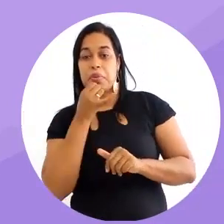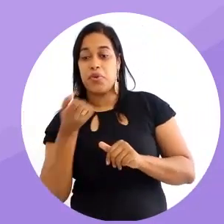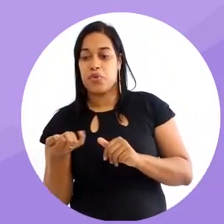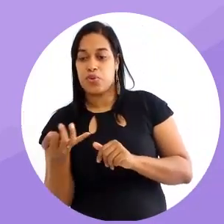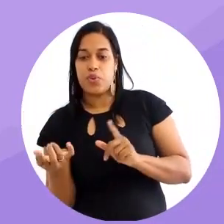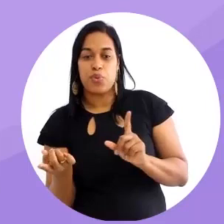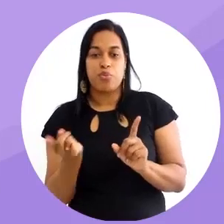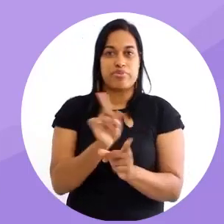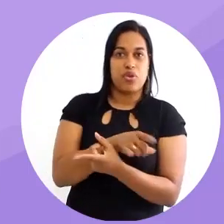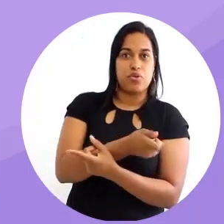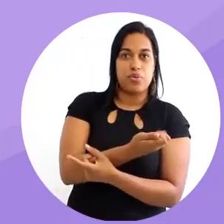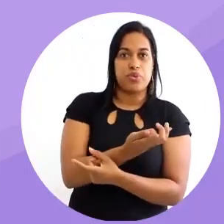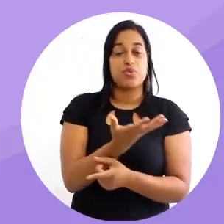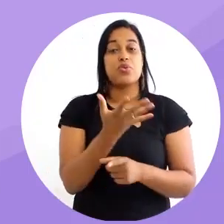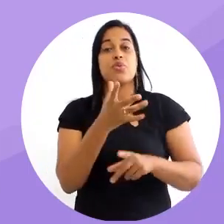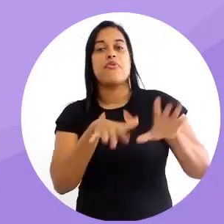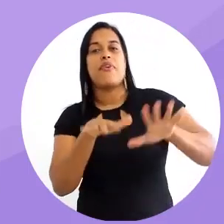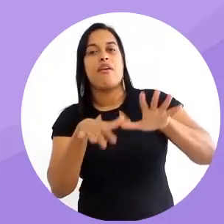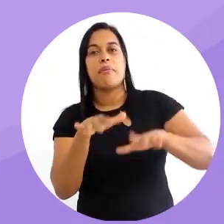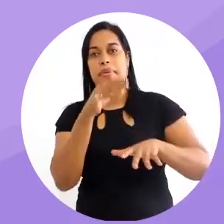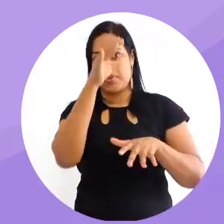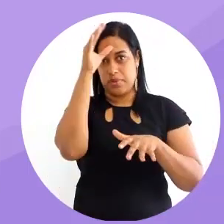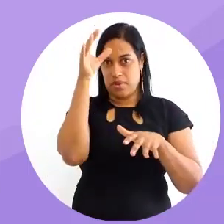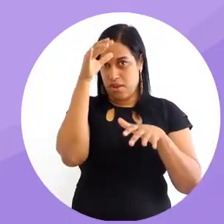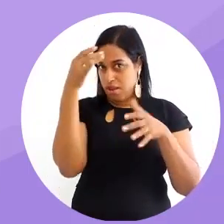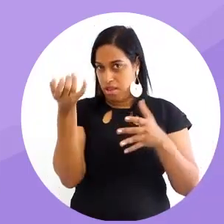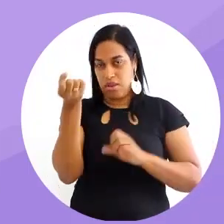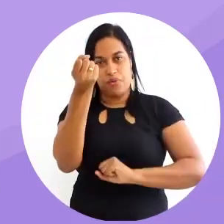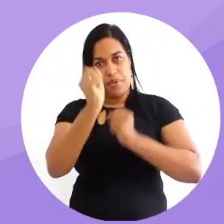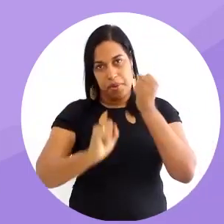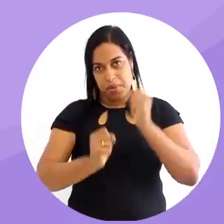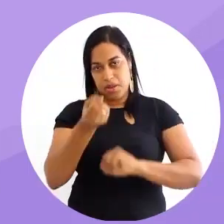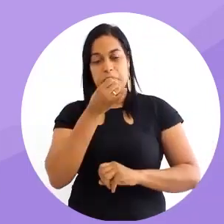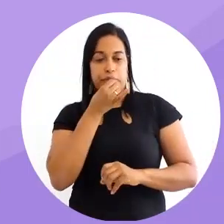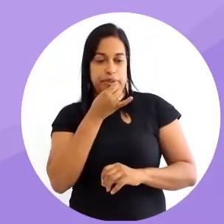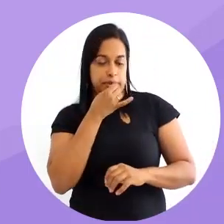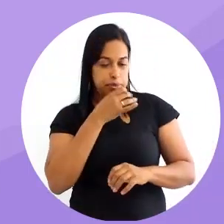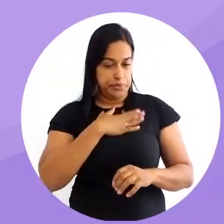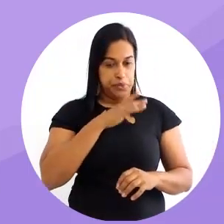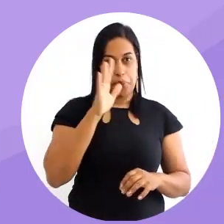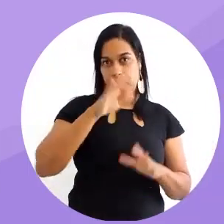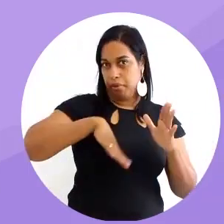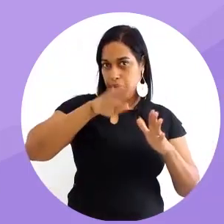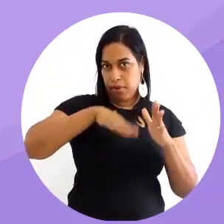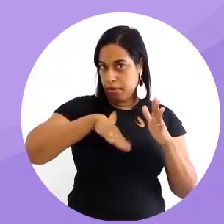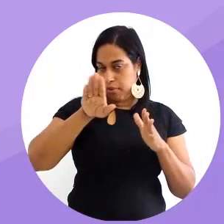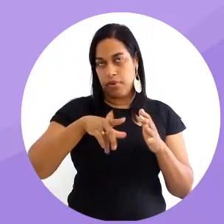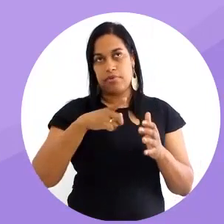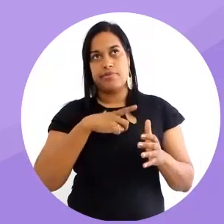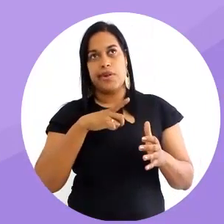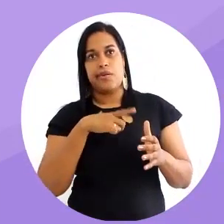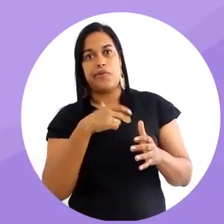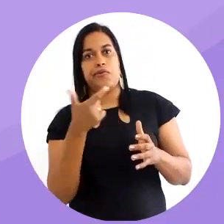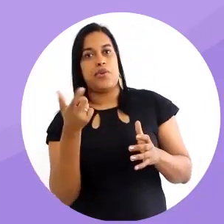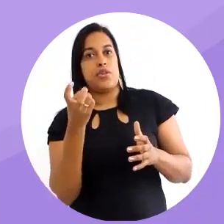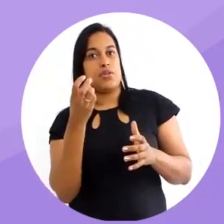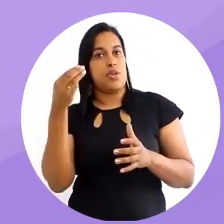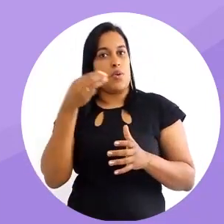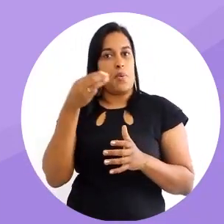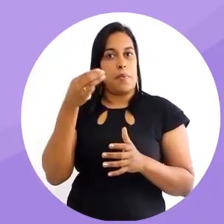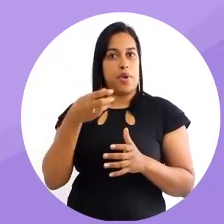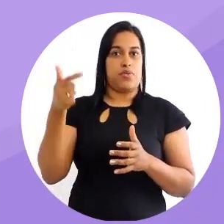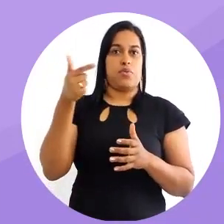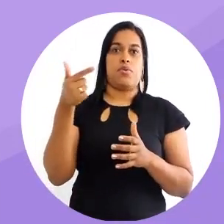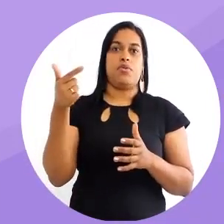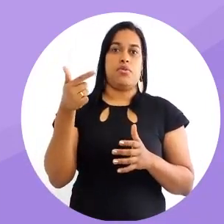um produto para o outro vai variar do fabricante. Por exemplo, você pode ter uma tinta que tem um rendimento de 25